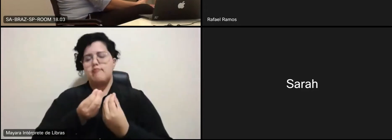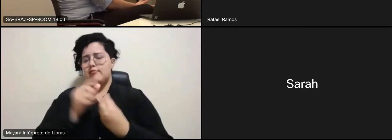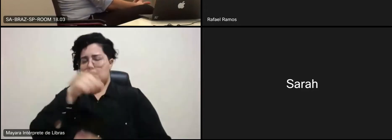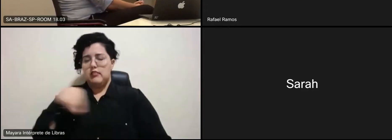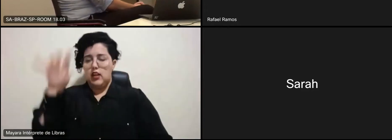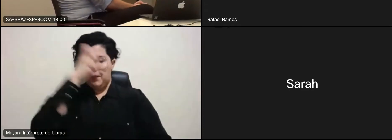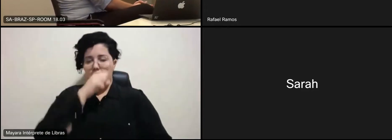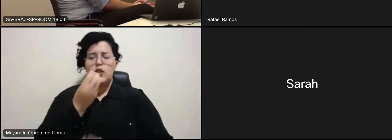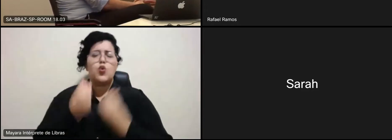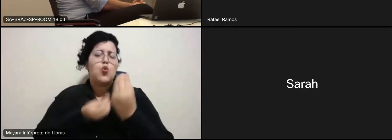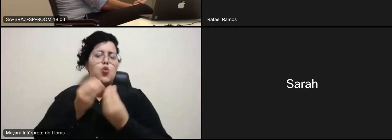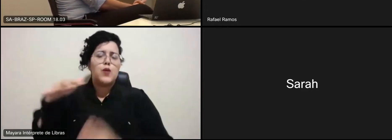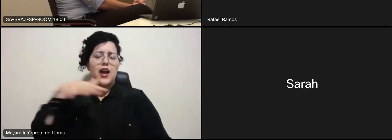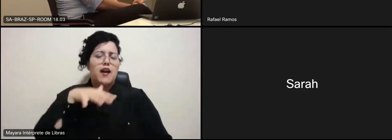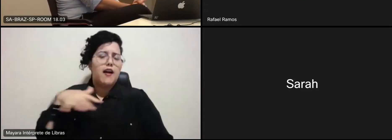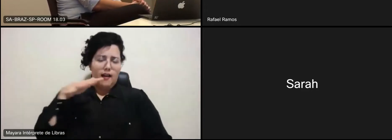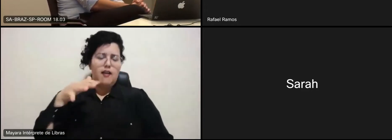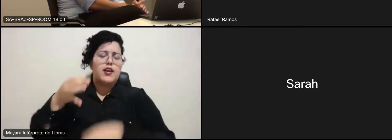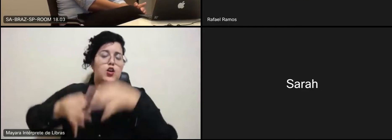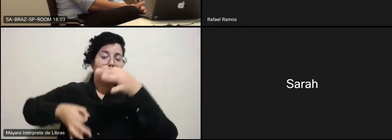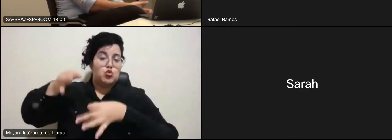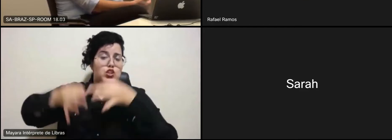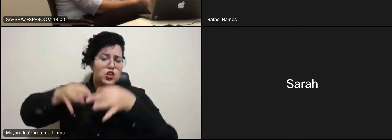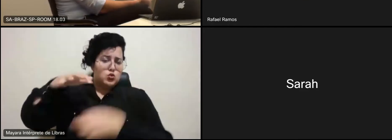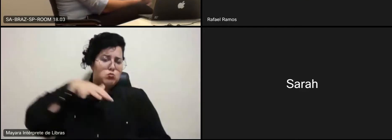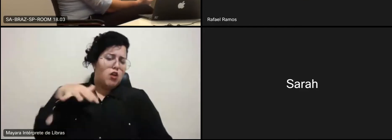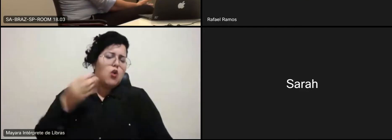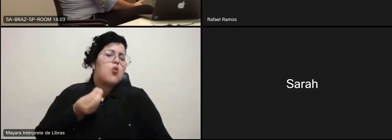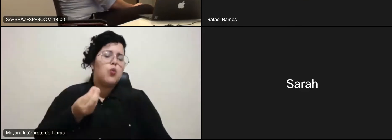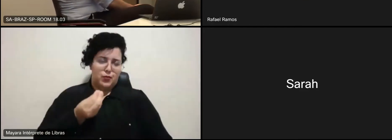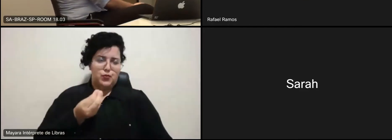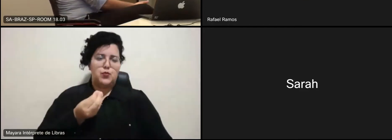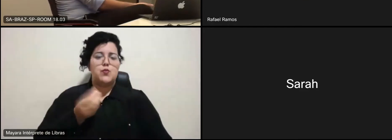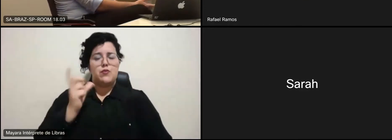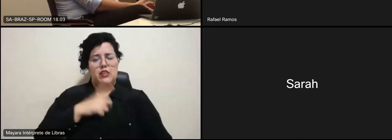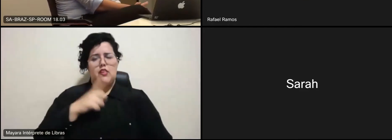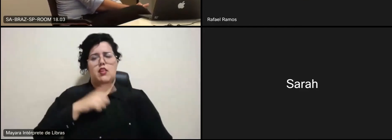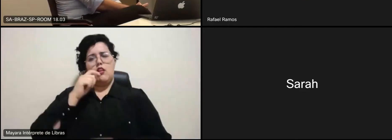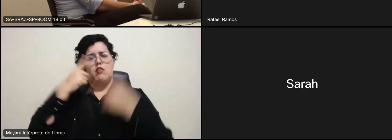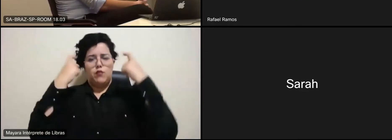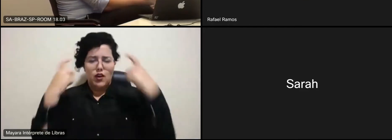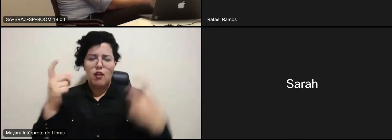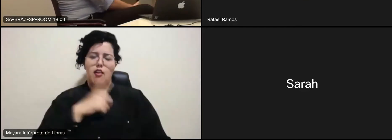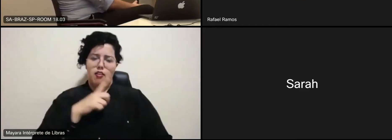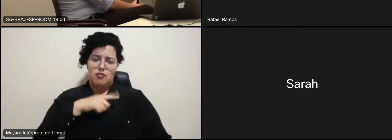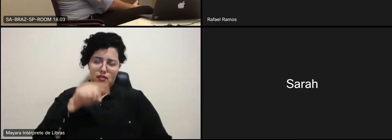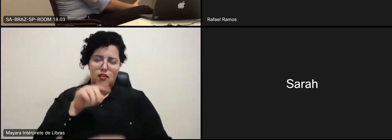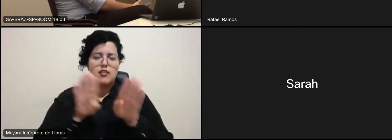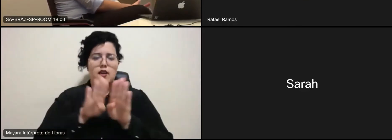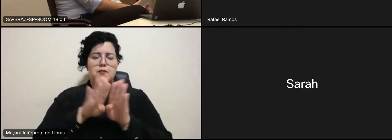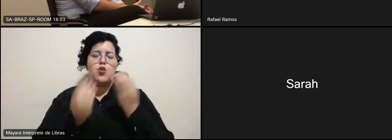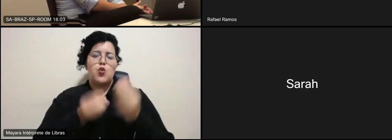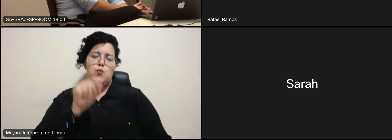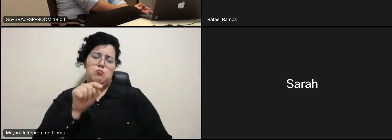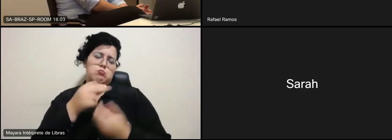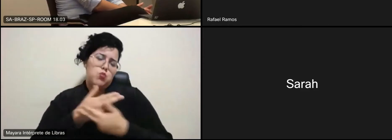aspecto jurídico, como a gente está no aspecto jurídico em relação a microagressões, agressões à nossa comunidade em